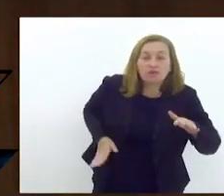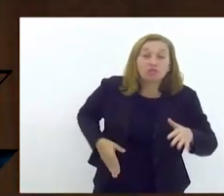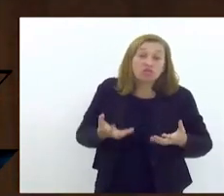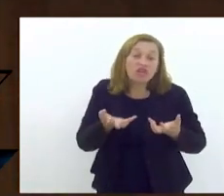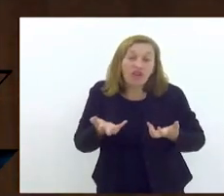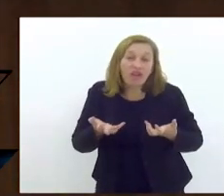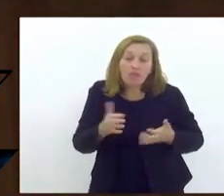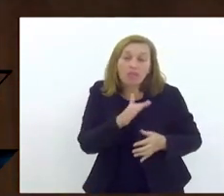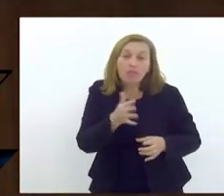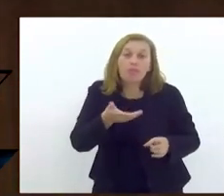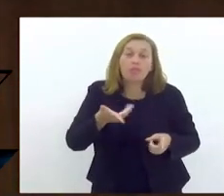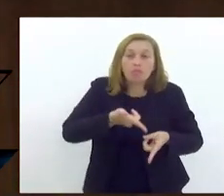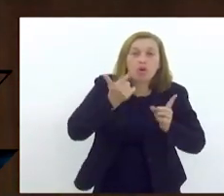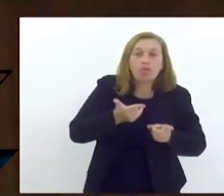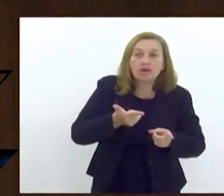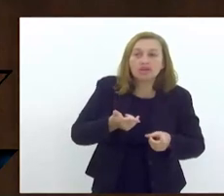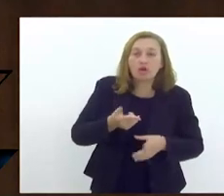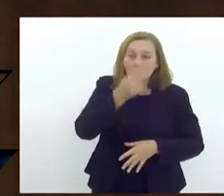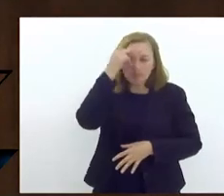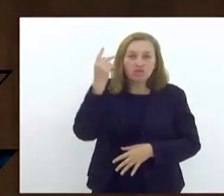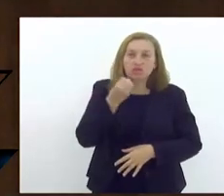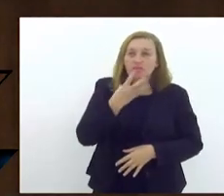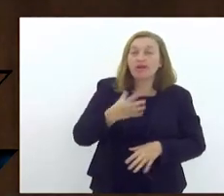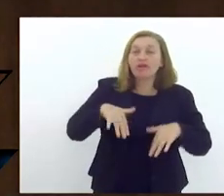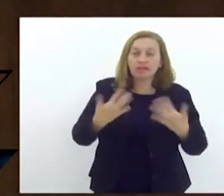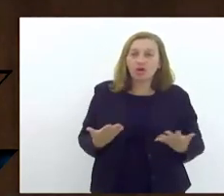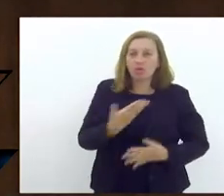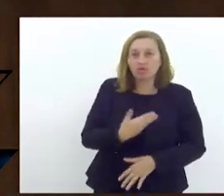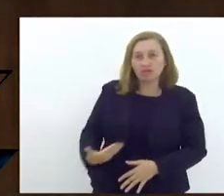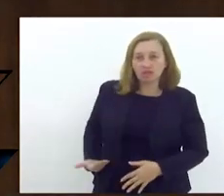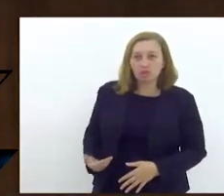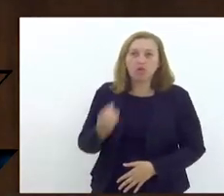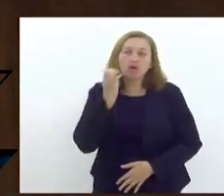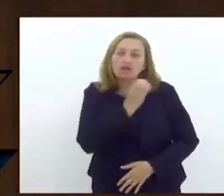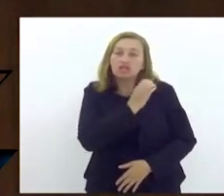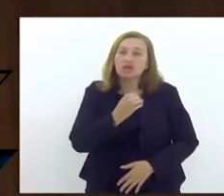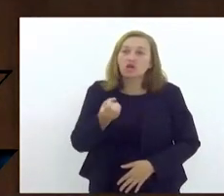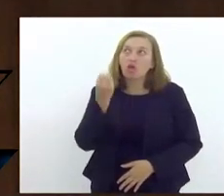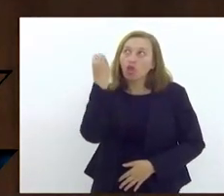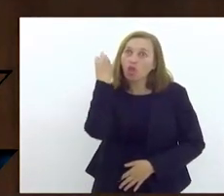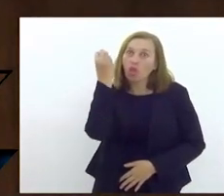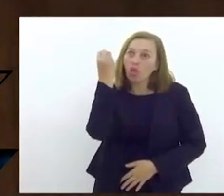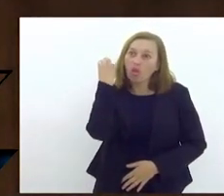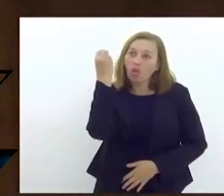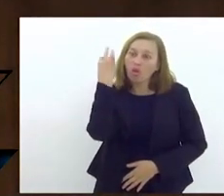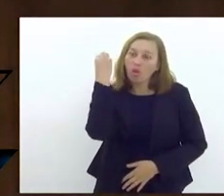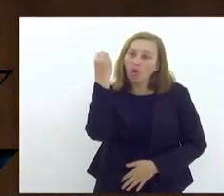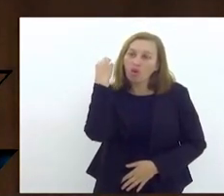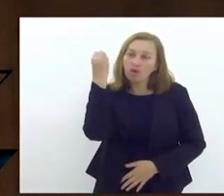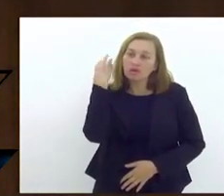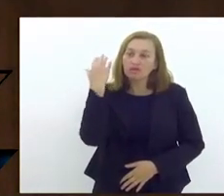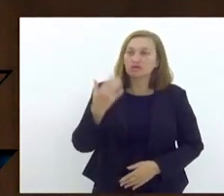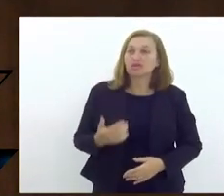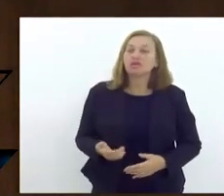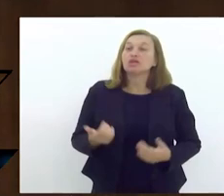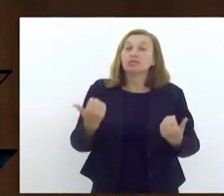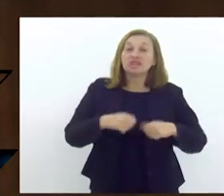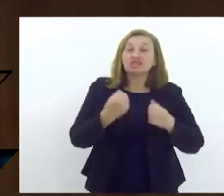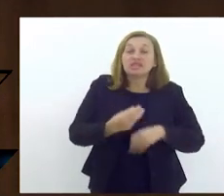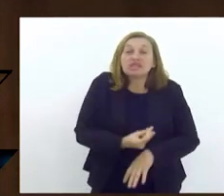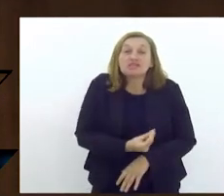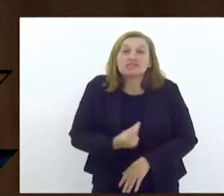buscam o efeito mostra a população de bem então o governador Cláudio Castro deixa entrar no ouvido e sai pelo outro vossa excelência tinha que ter